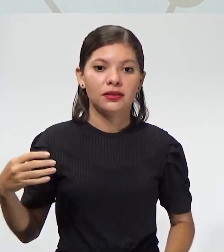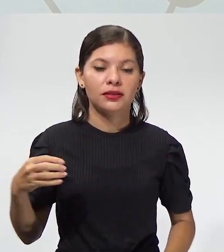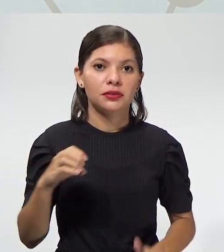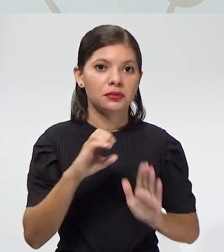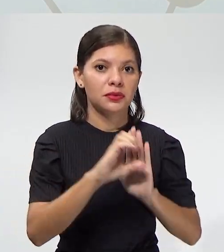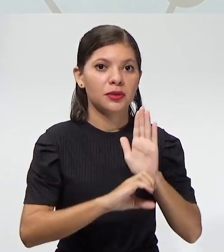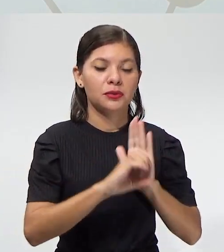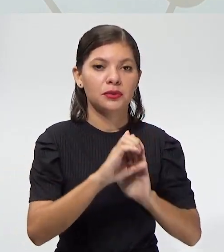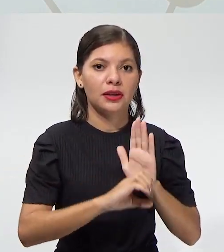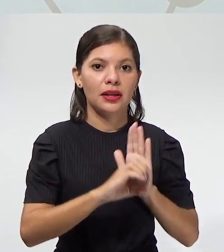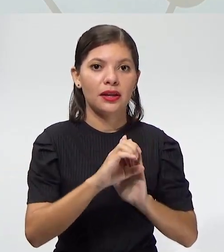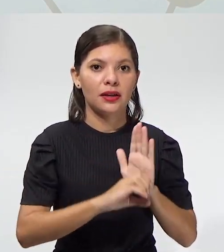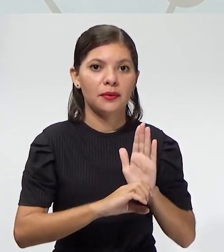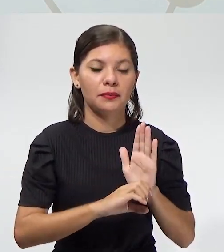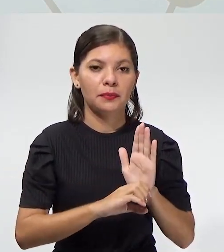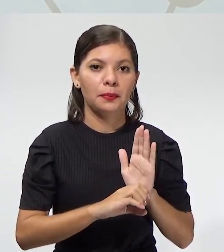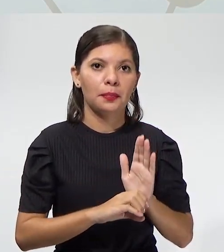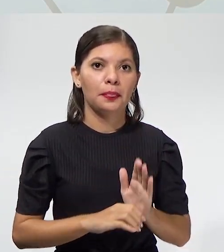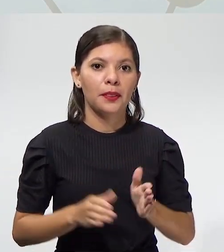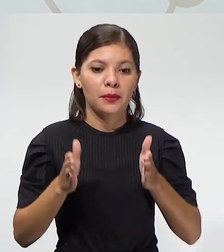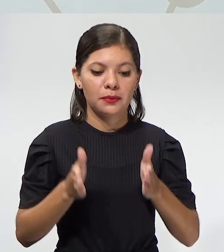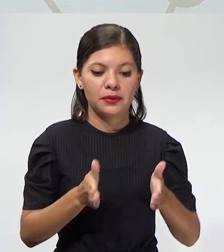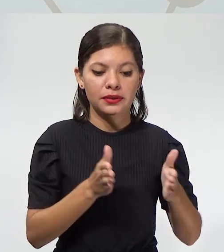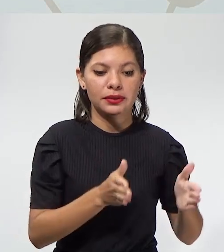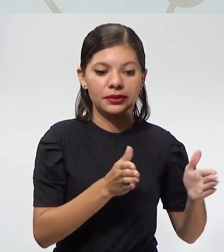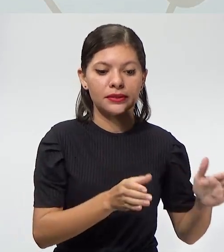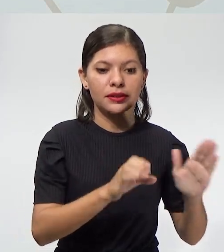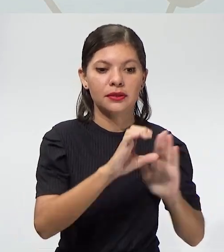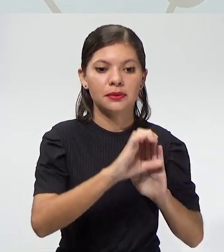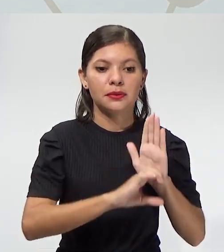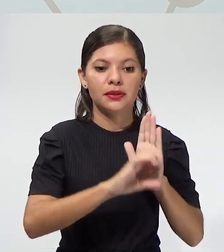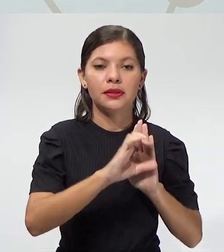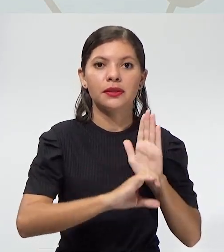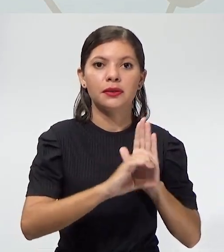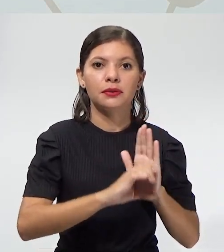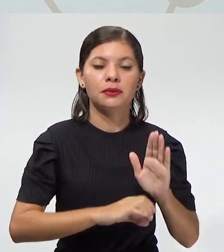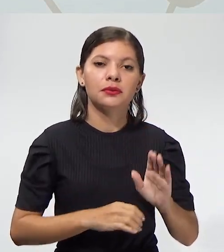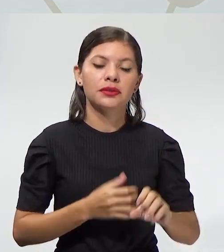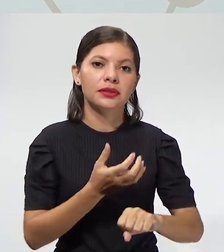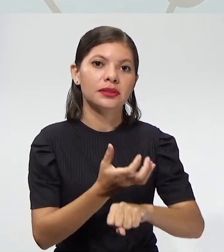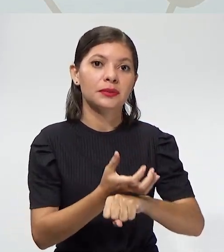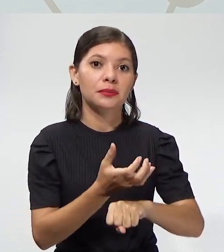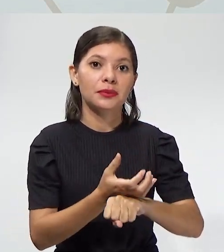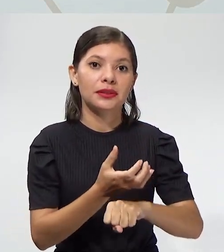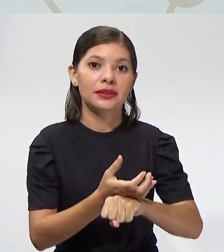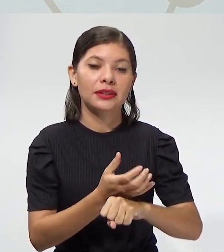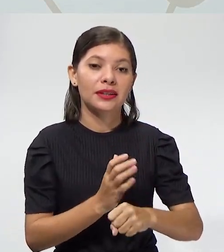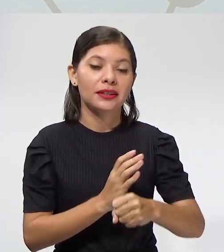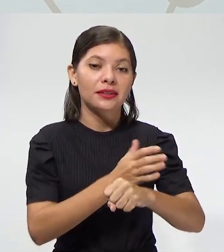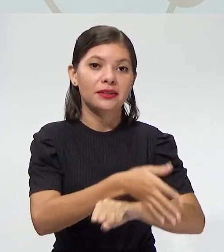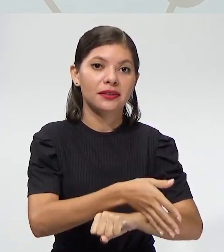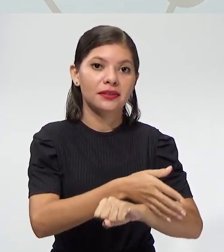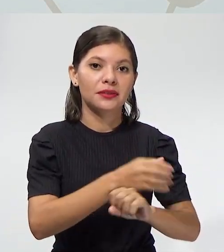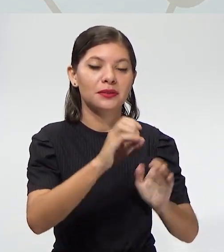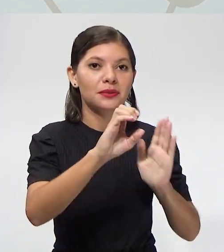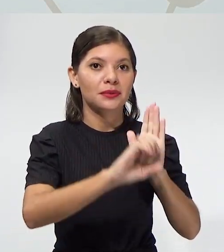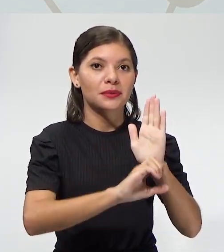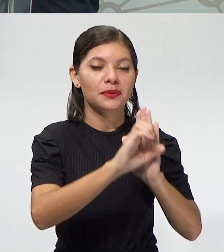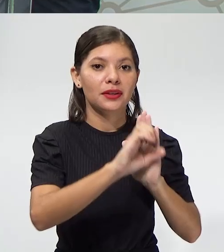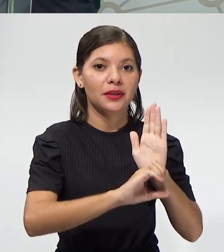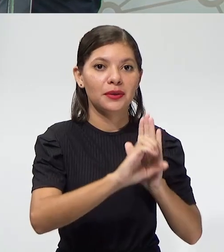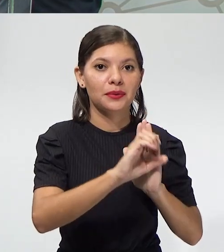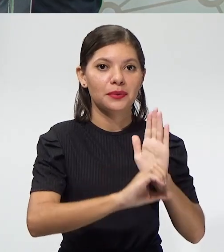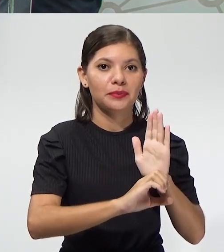usa para poder organizar os currículos, as disciplinas dentro do currículo, melhor dizendo, que já nem se